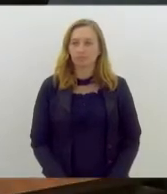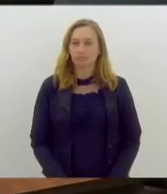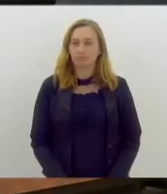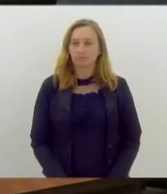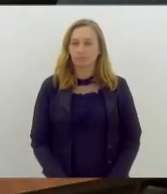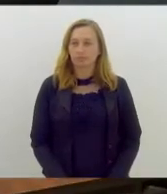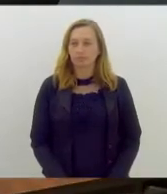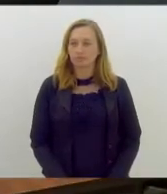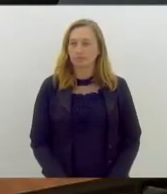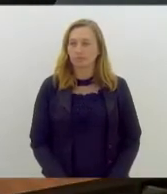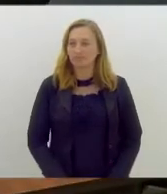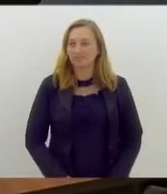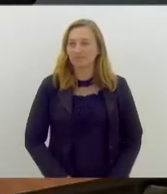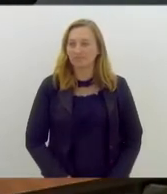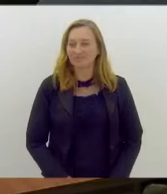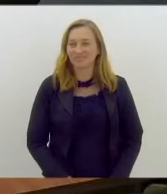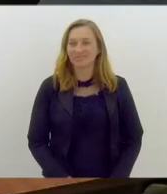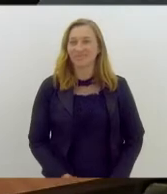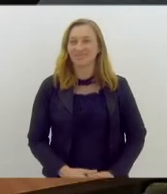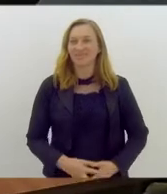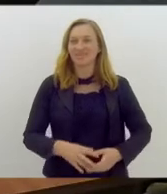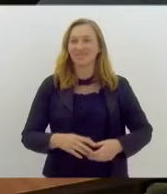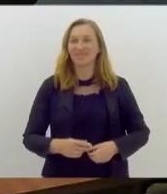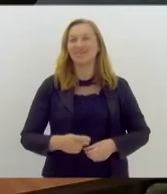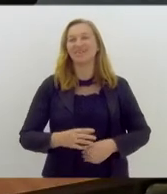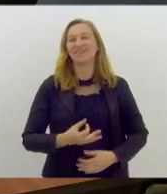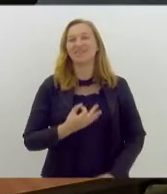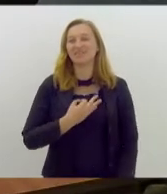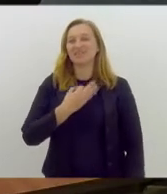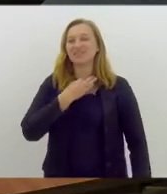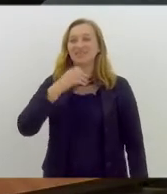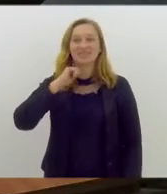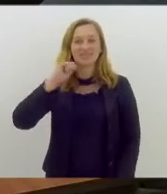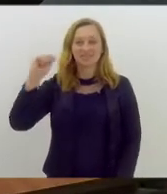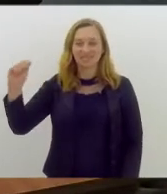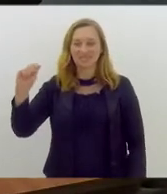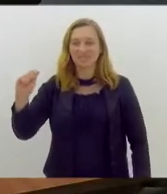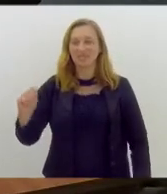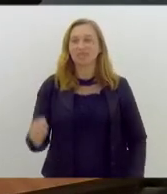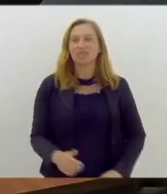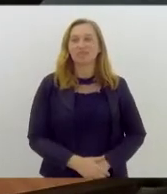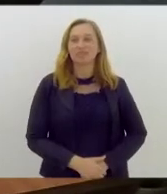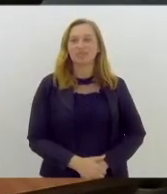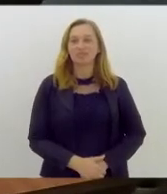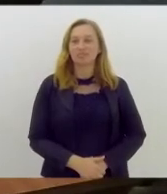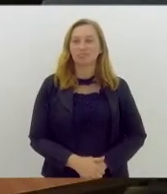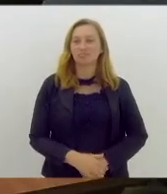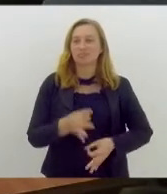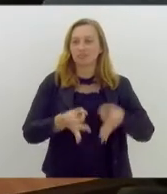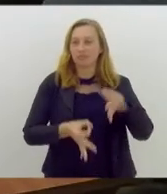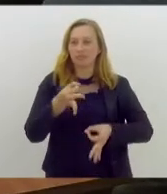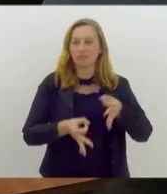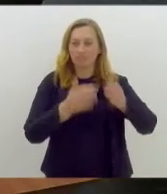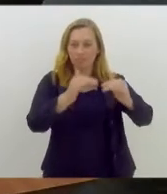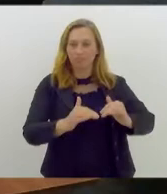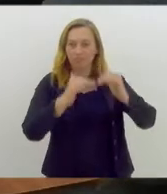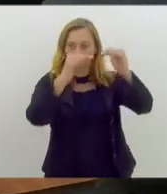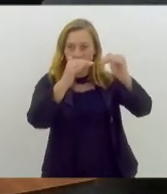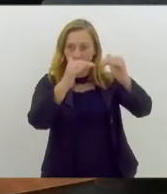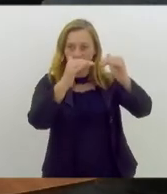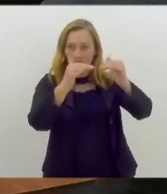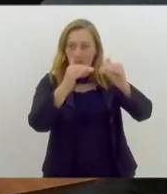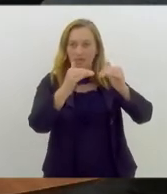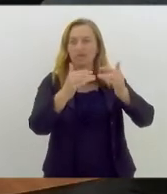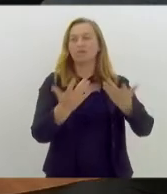Nesta noite, temos a honra de entregar a medalha Tiradentes ao excelentíssimo senhor desembargador do Tribunal de Justiça do Rio